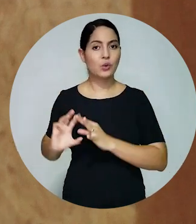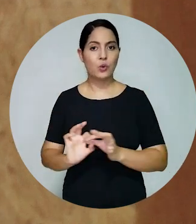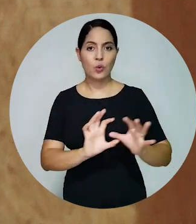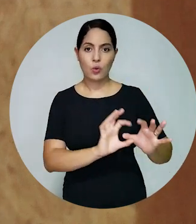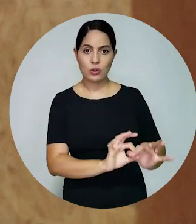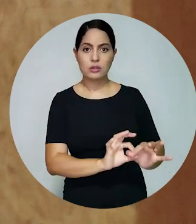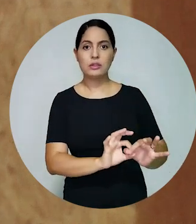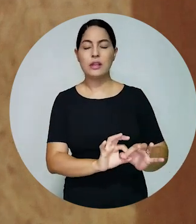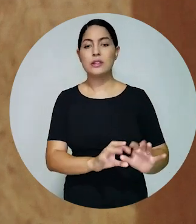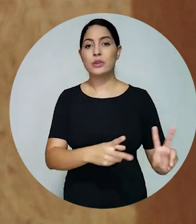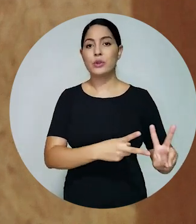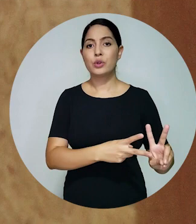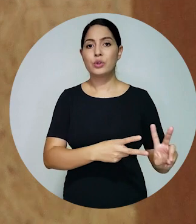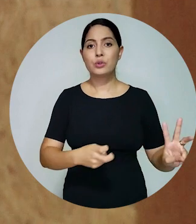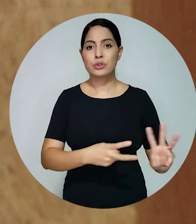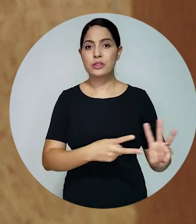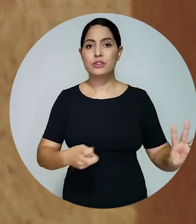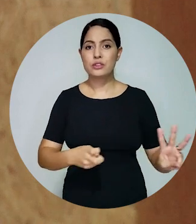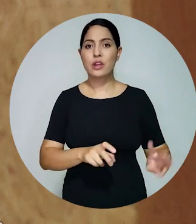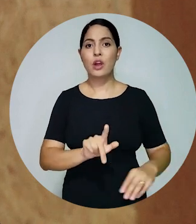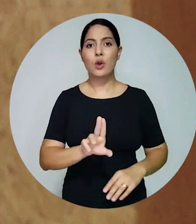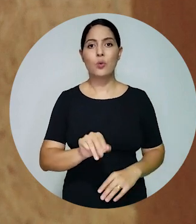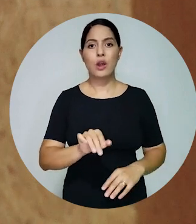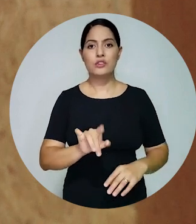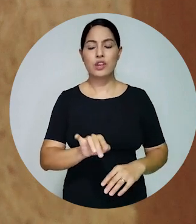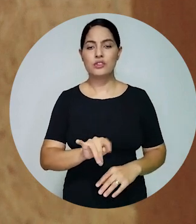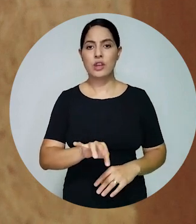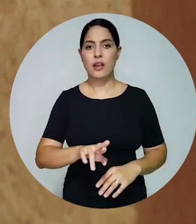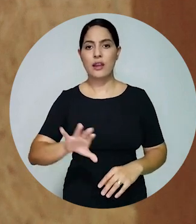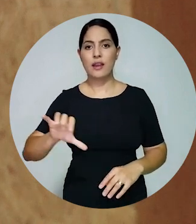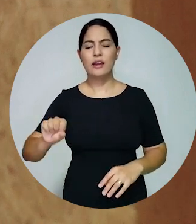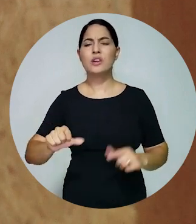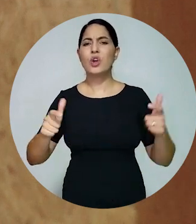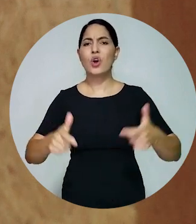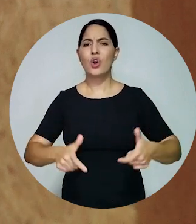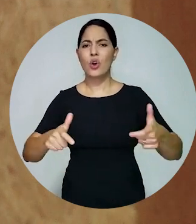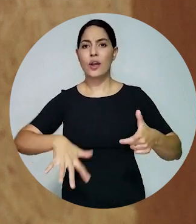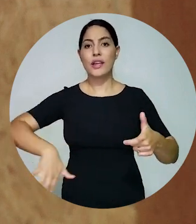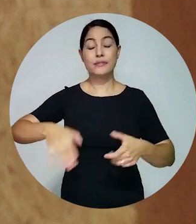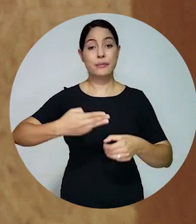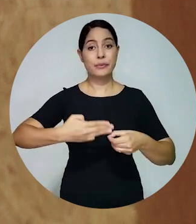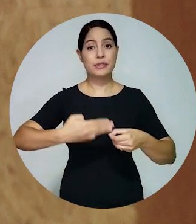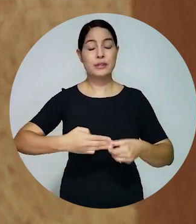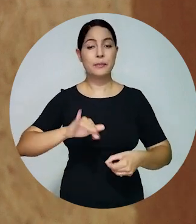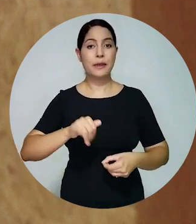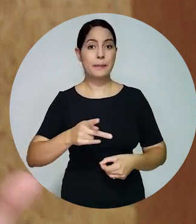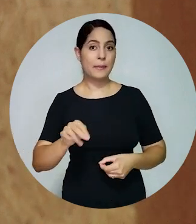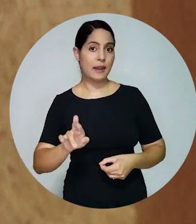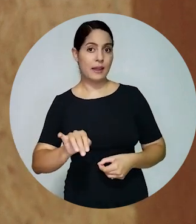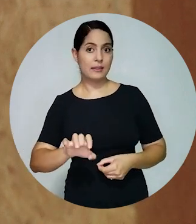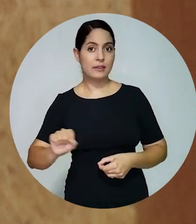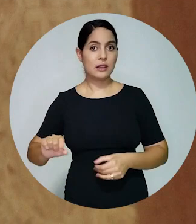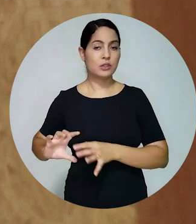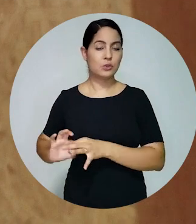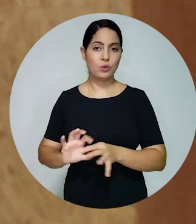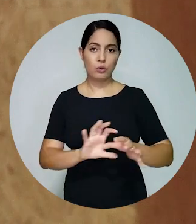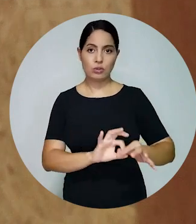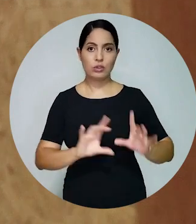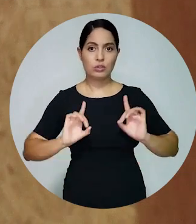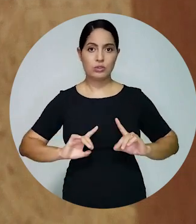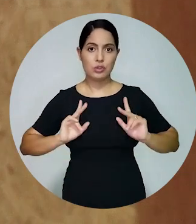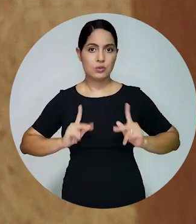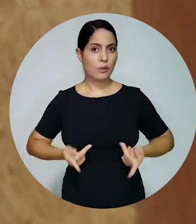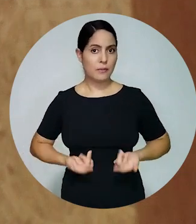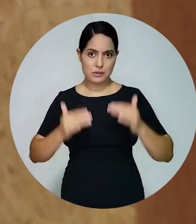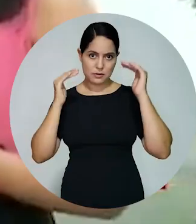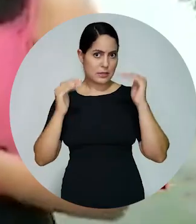audiência pública sobre a situação dos indígenas guajajaras no município de Imperatriz, principalmente voltada às denúncias de violação aos